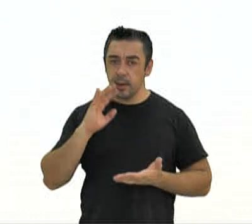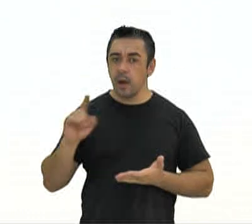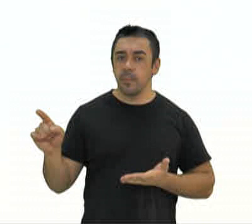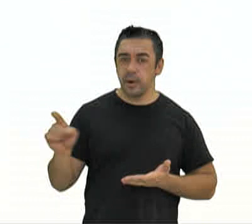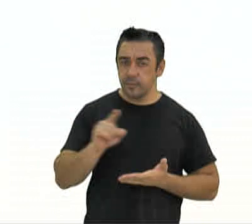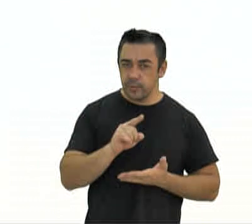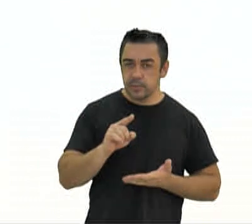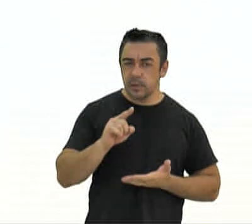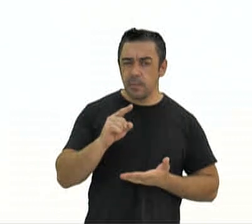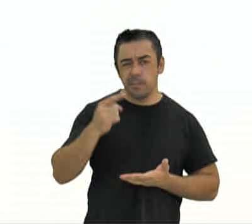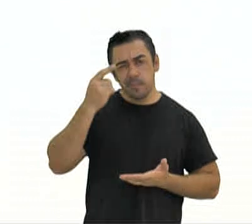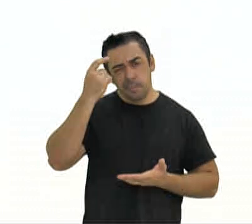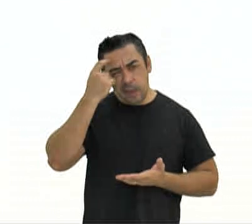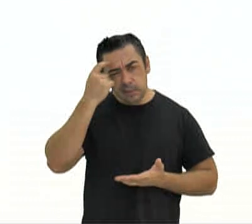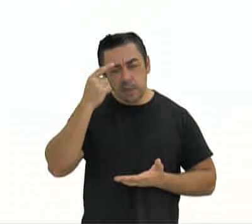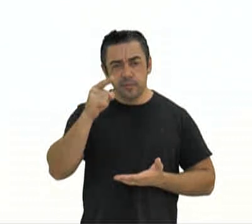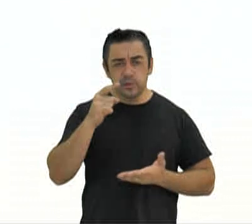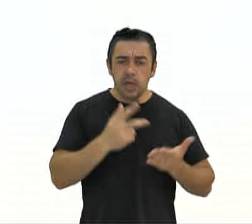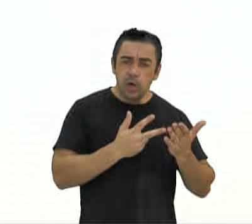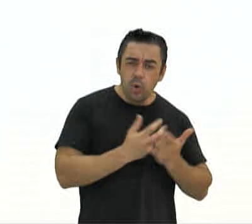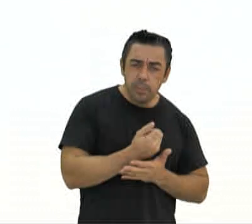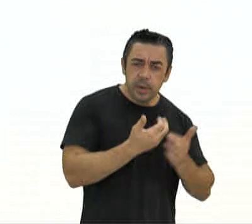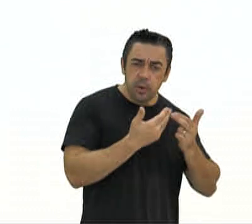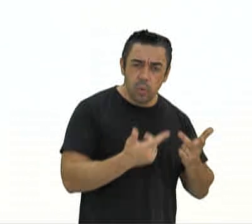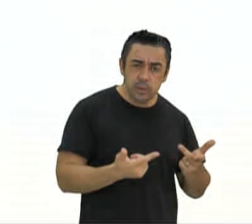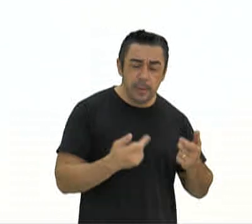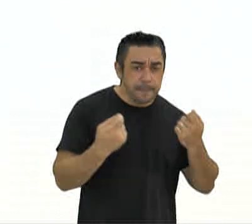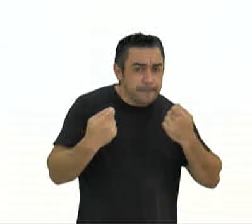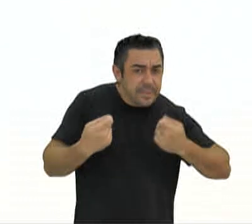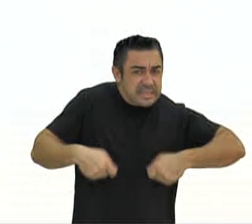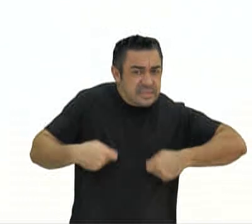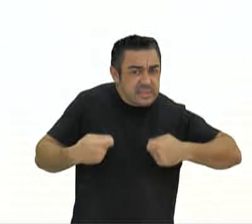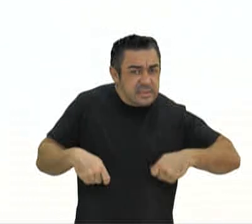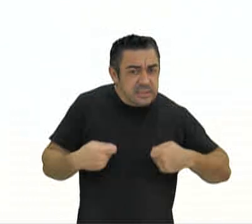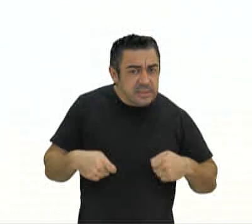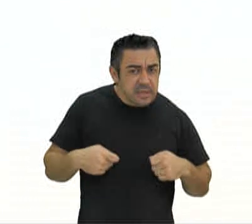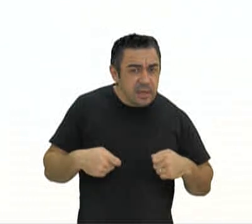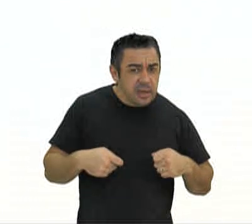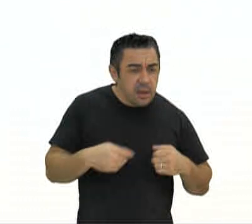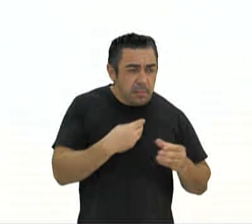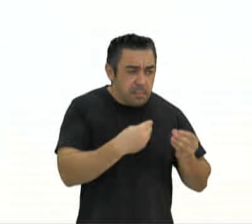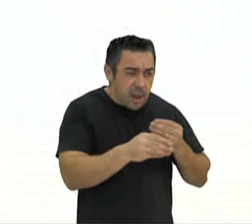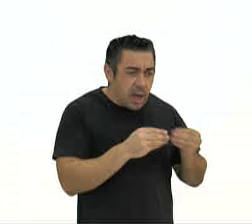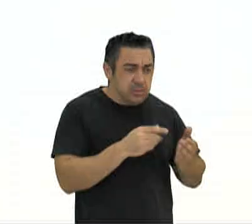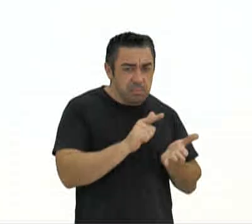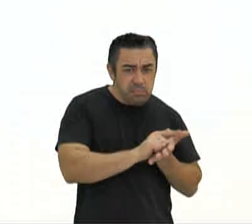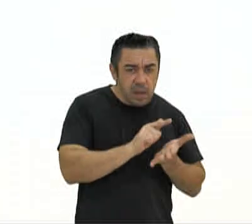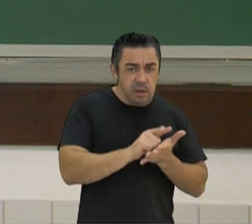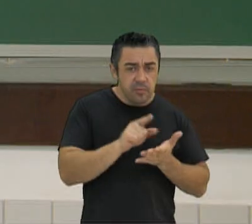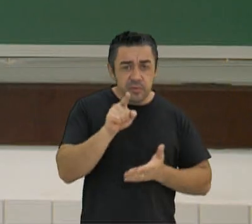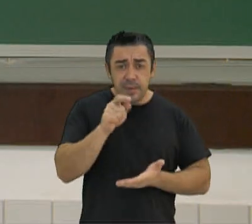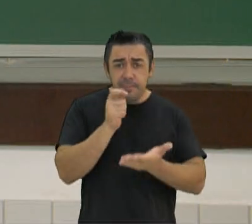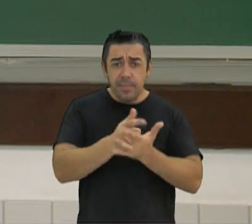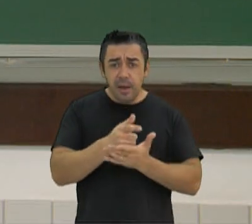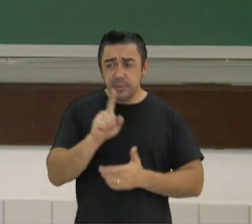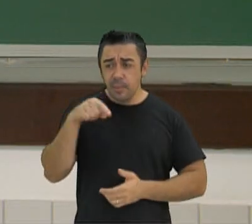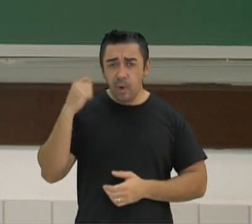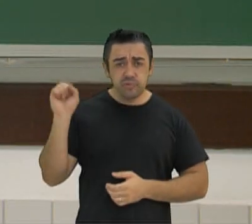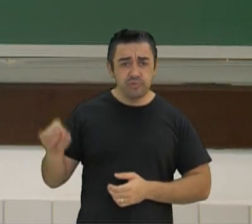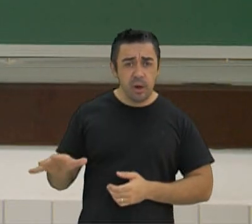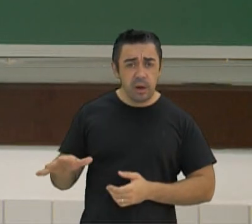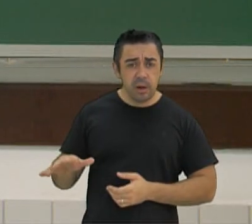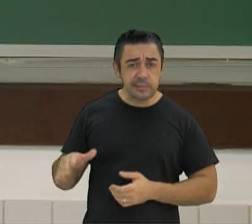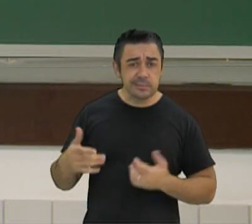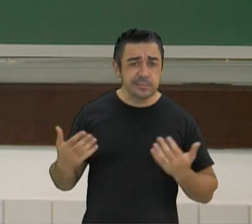tá? Pense nas embalagens que você tem em casa. Será que precisava ter tanta coisa embalada? Sim, você paga e joga fora a